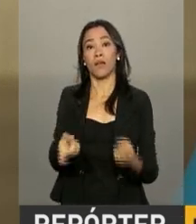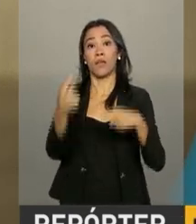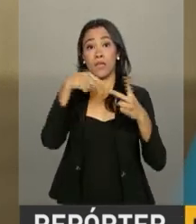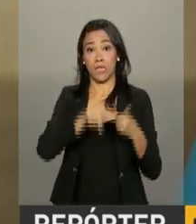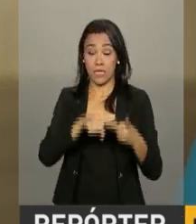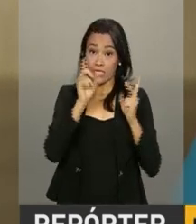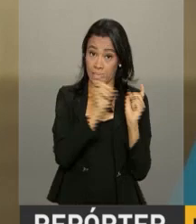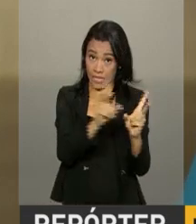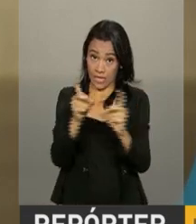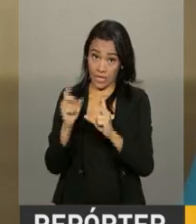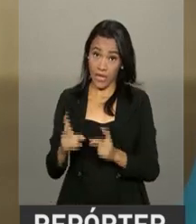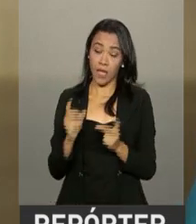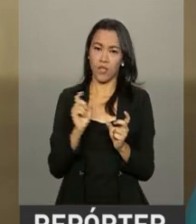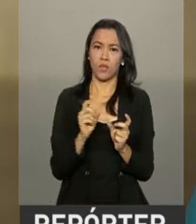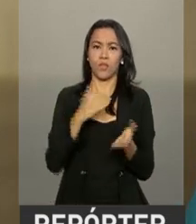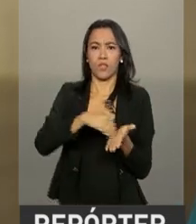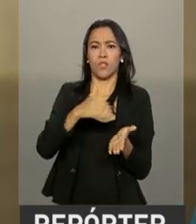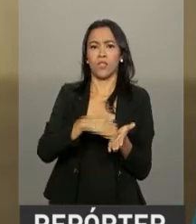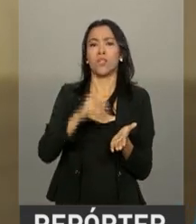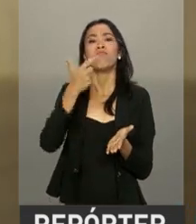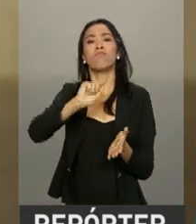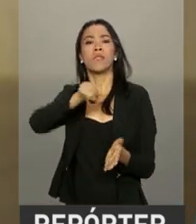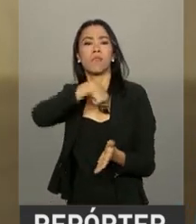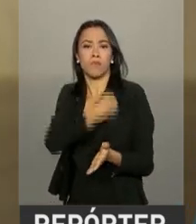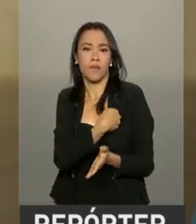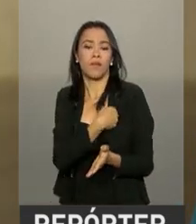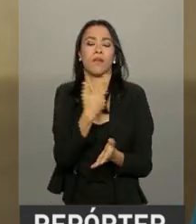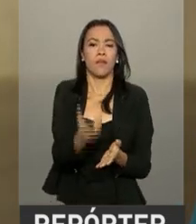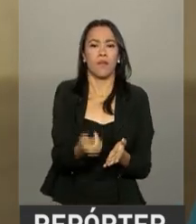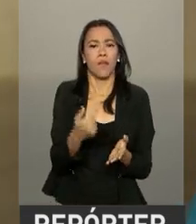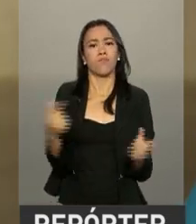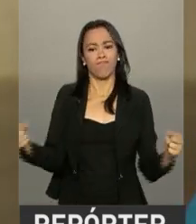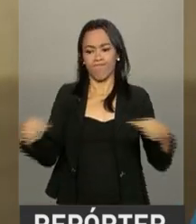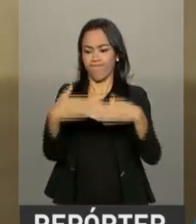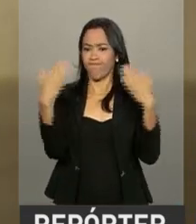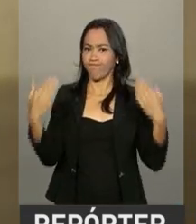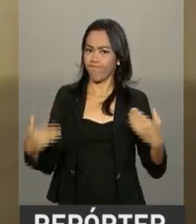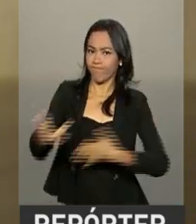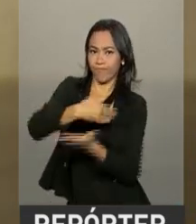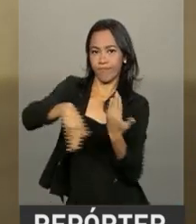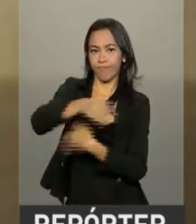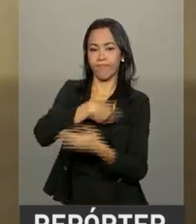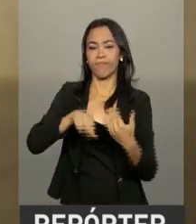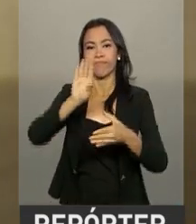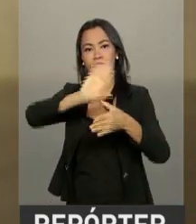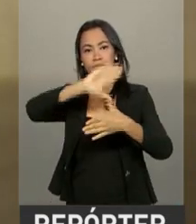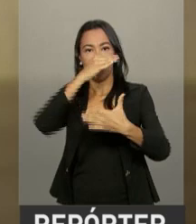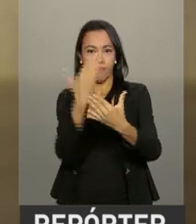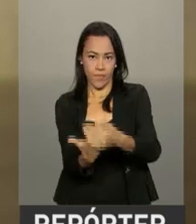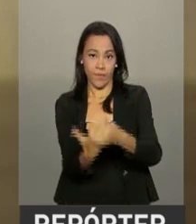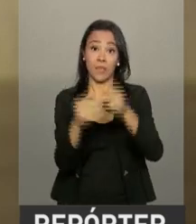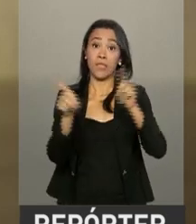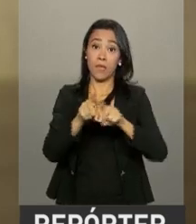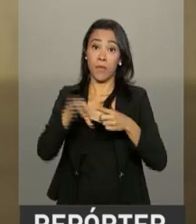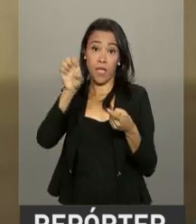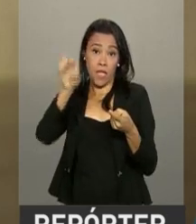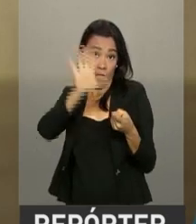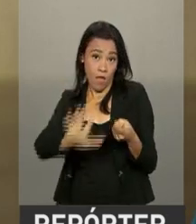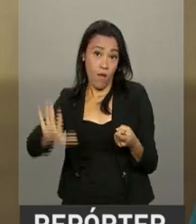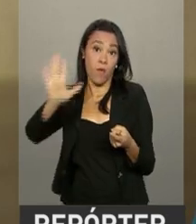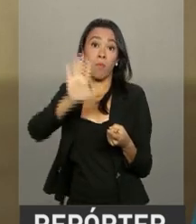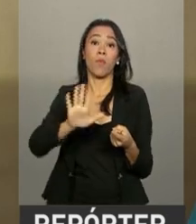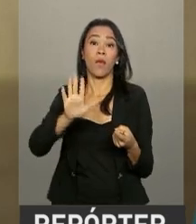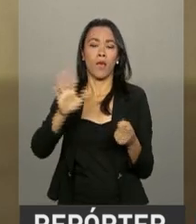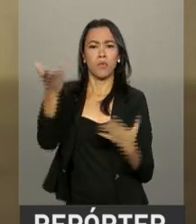comércio da Espanha Jaime Garcia trataram do acordo de livre comércio entre o Mercosul e a união europeia durante a